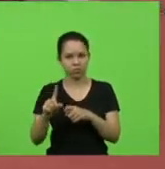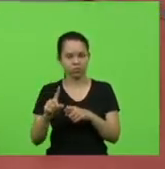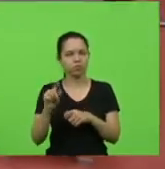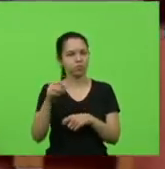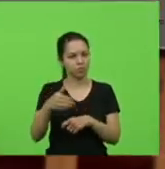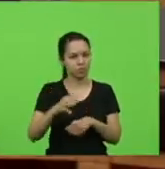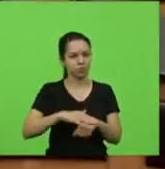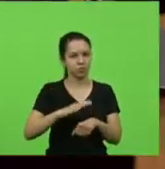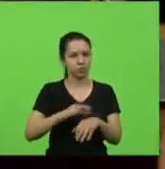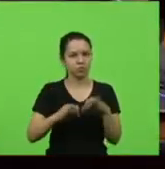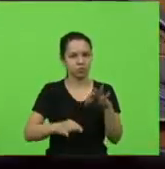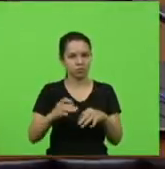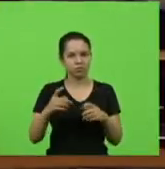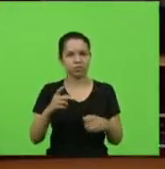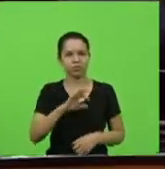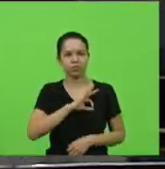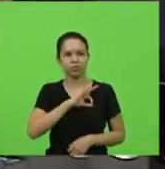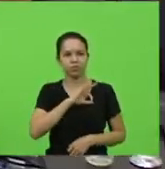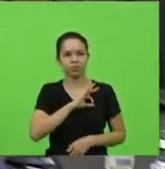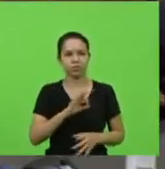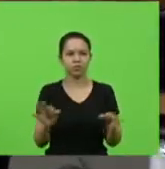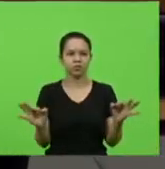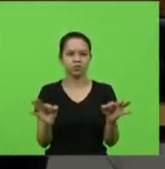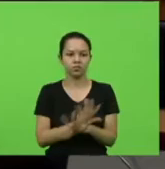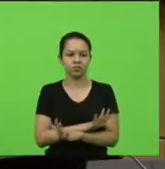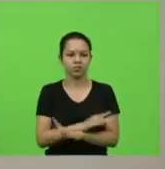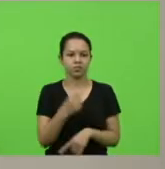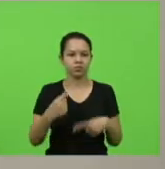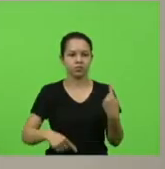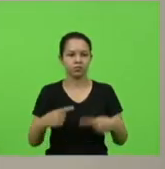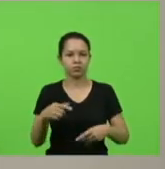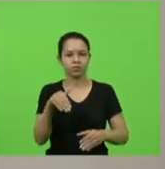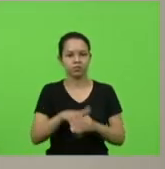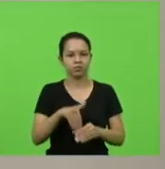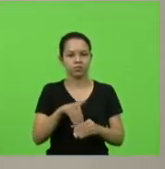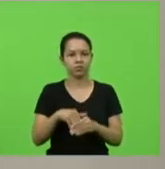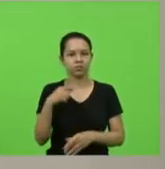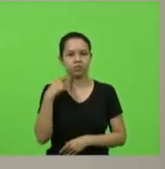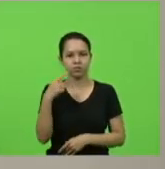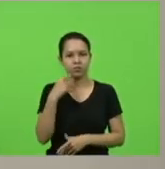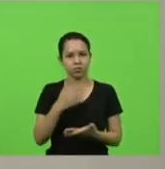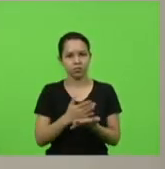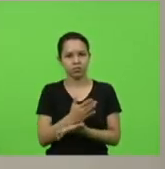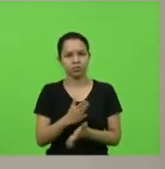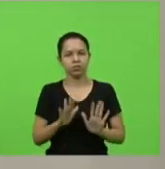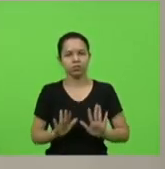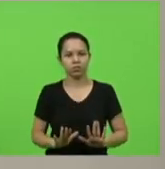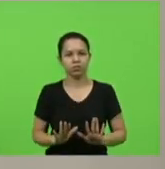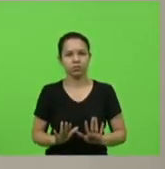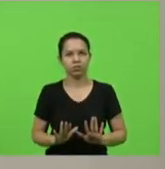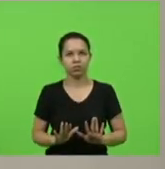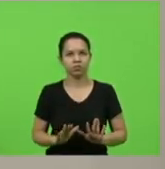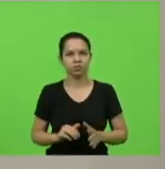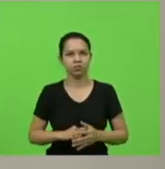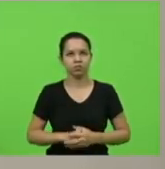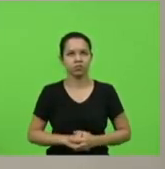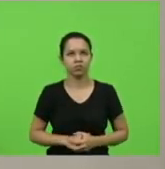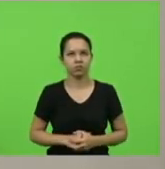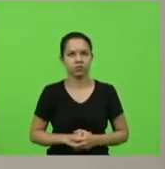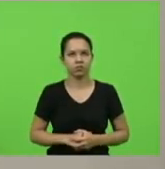caso. Obrigado. Encerrada a discussão, em votação, deputados que aprovam permaneçam como se encontra. Abstenção, senhor